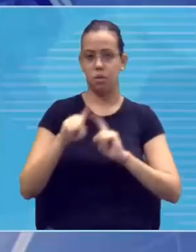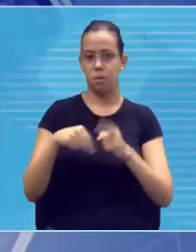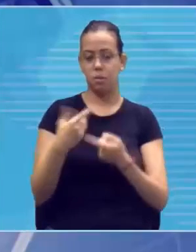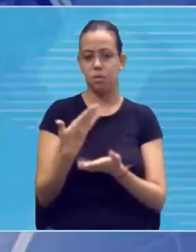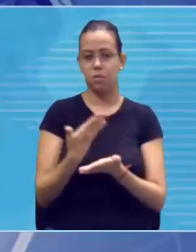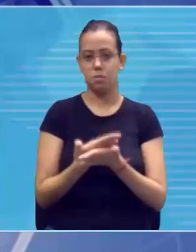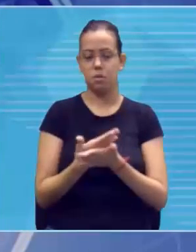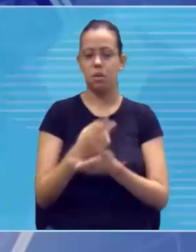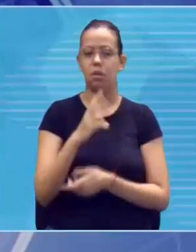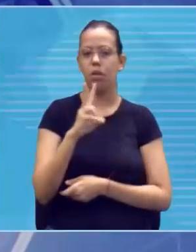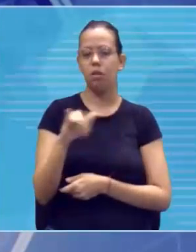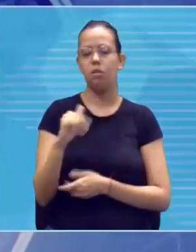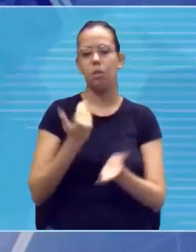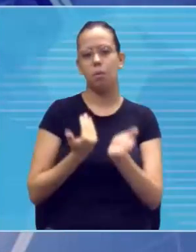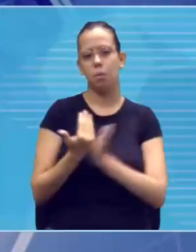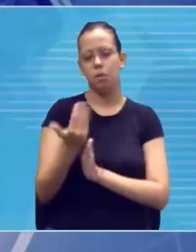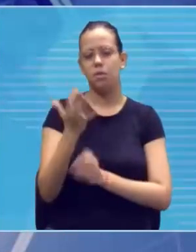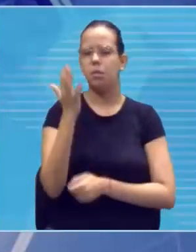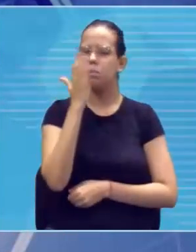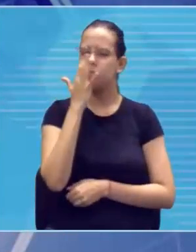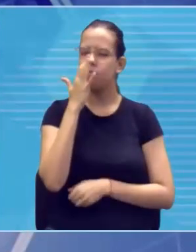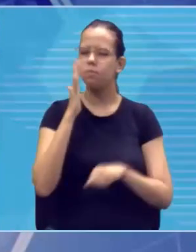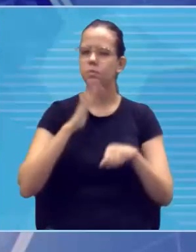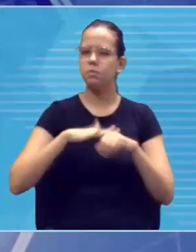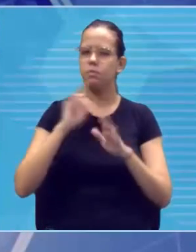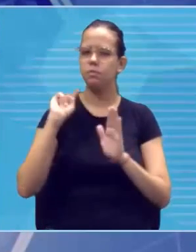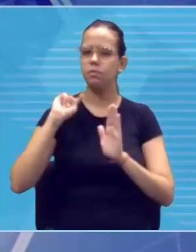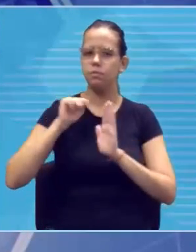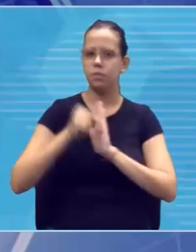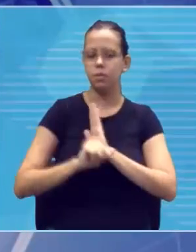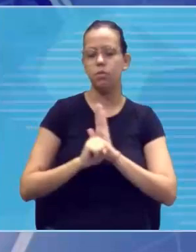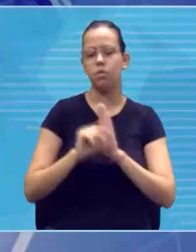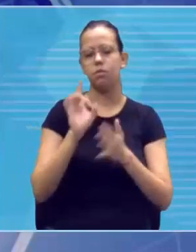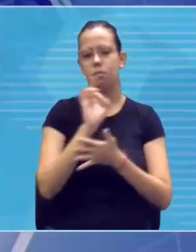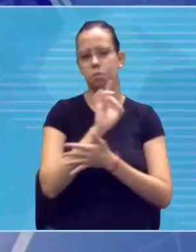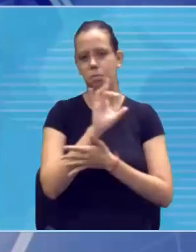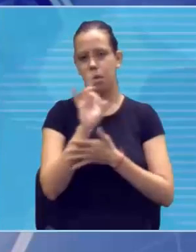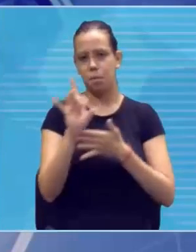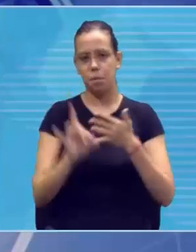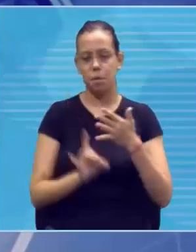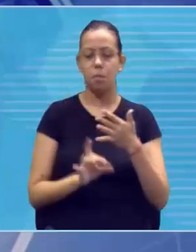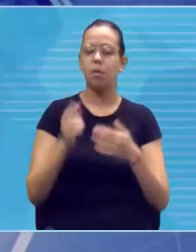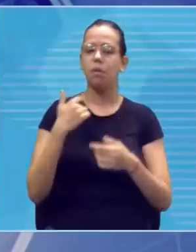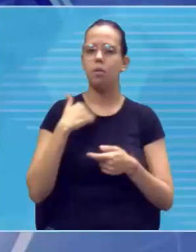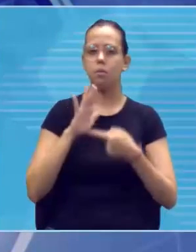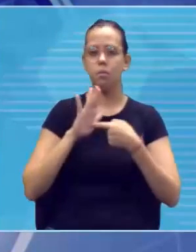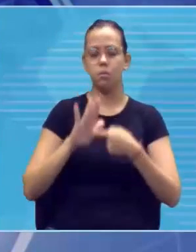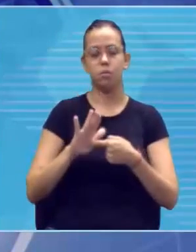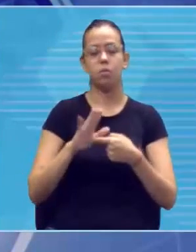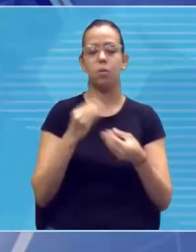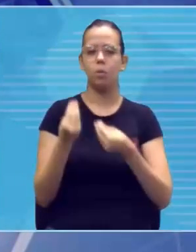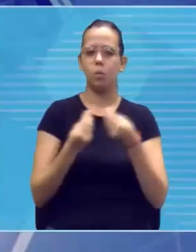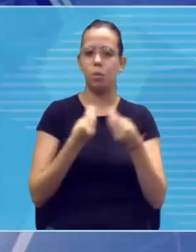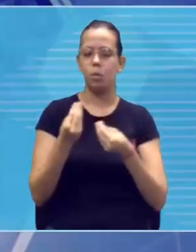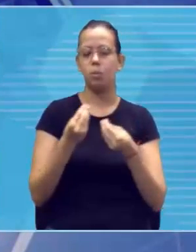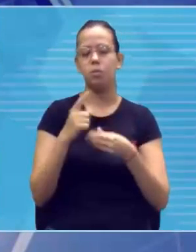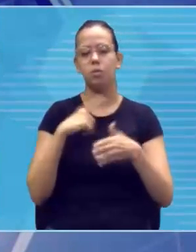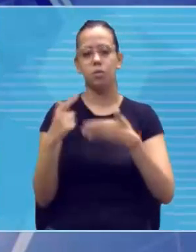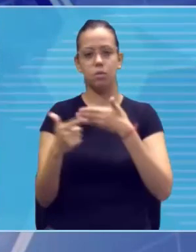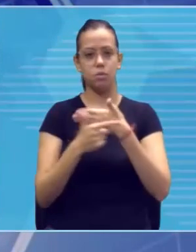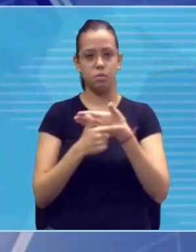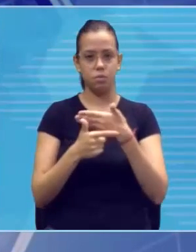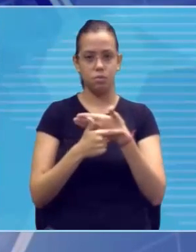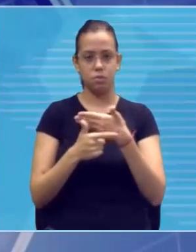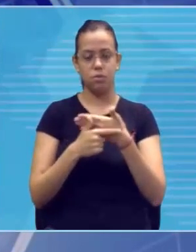encontro a gente vai começar a observar com mais profundidade cada um deles eu já vou mostrar para vocês como eles vão trabalhar ter trabalhados